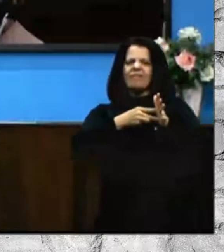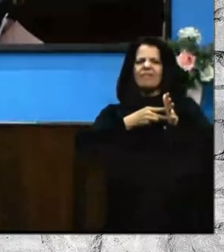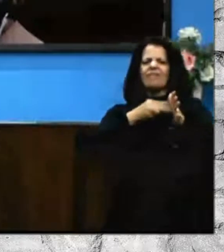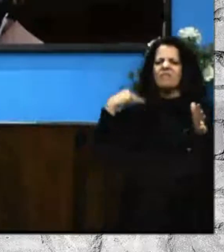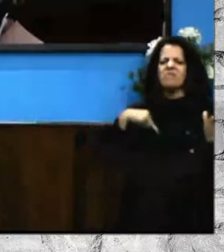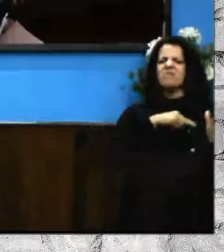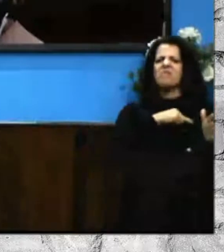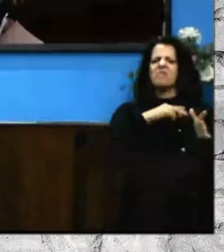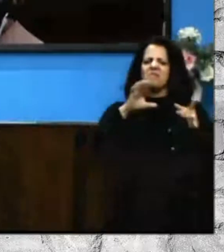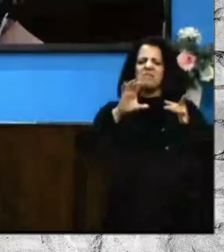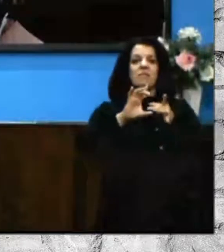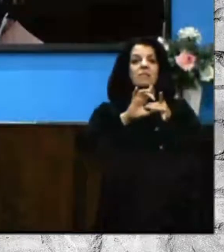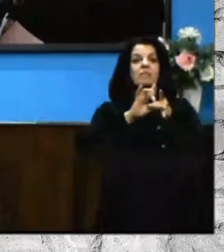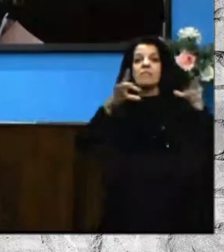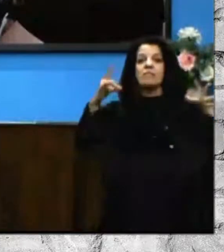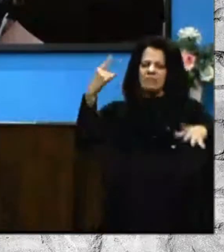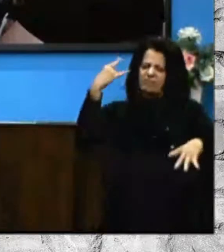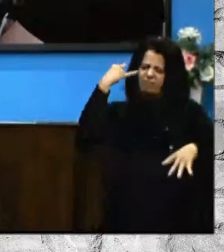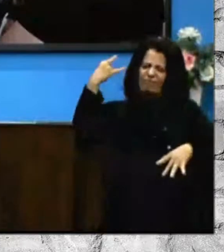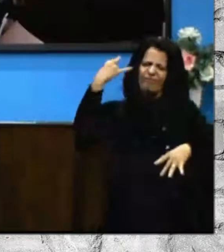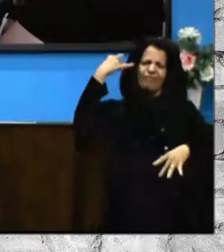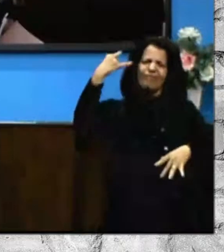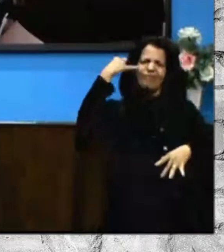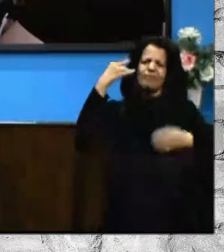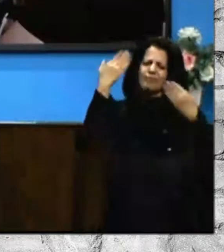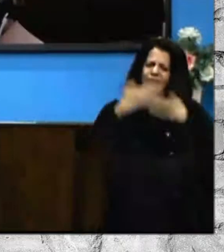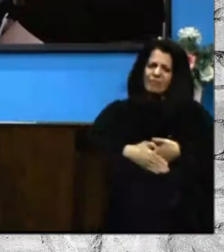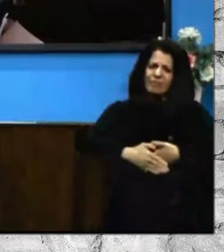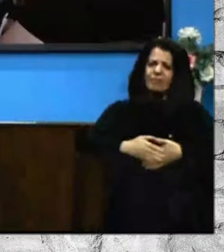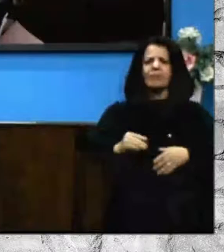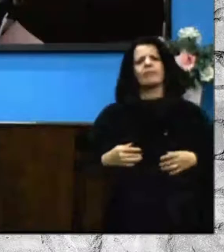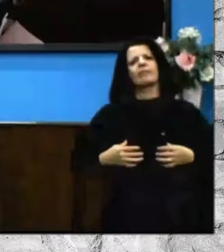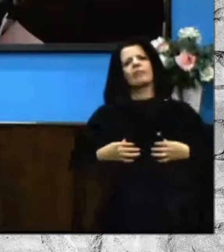que nós seremos blindados contra as tentações e as provações.